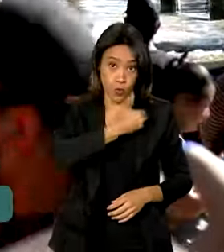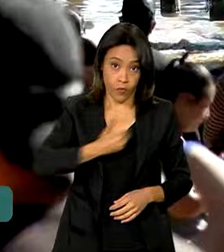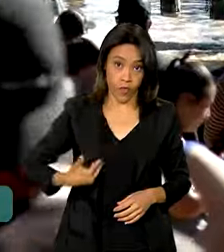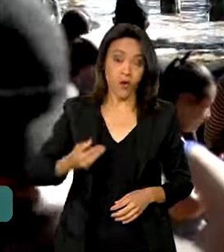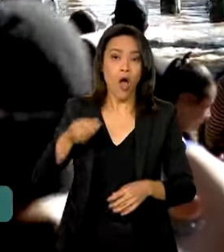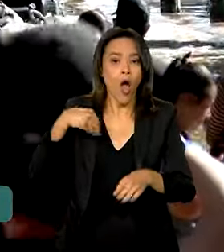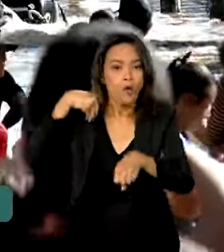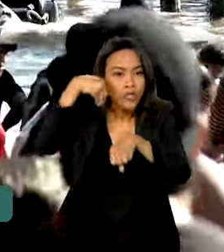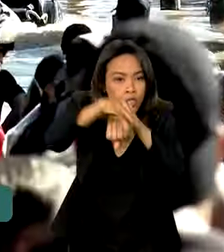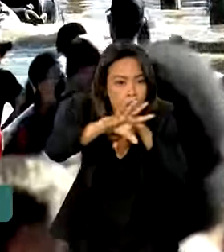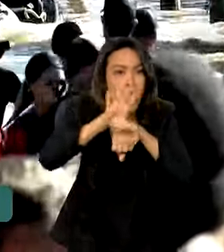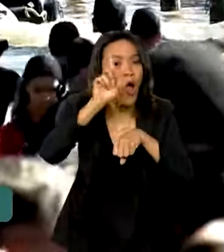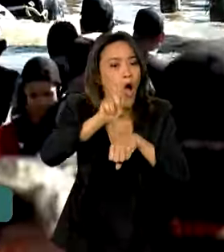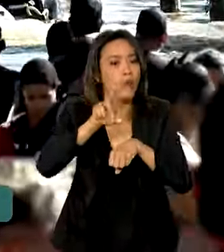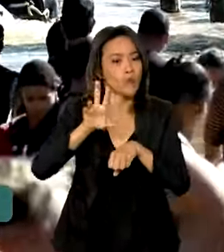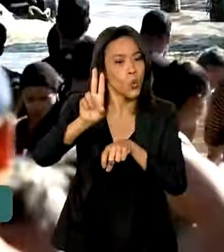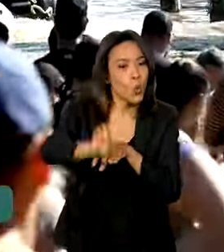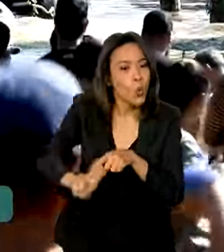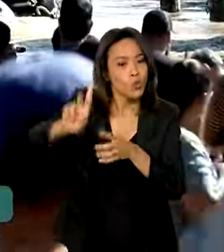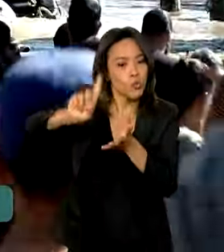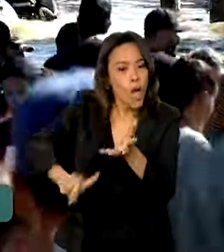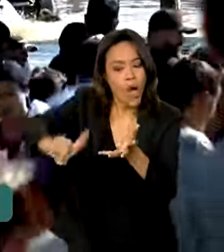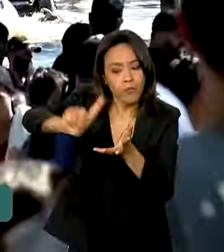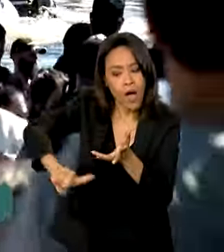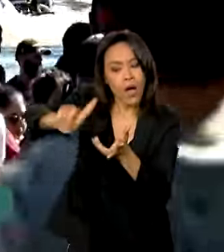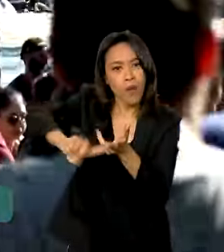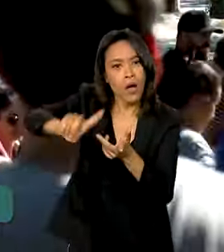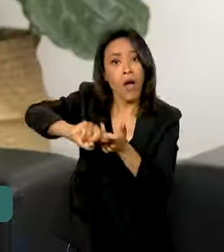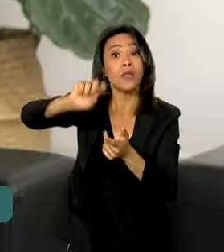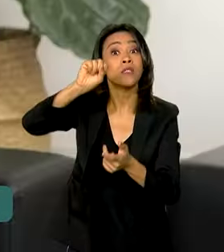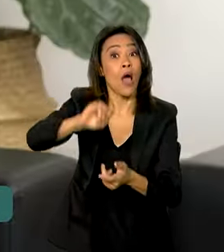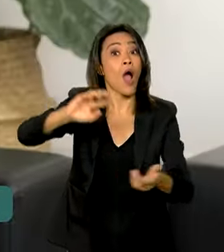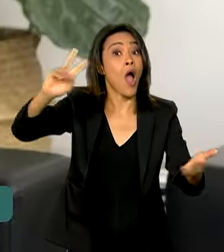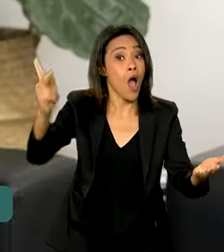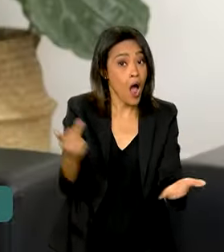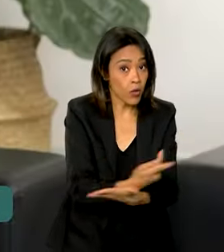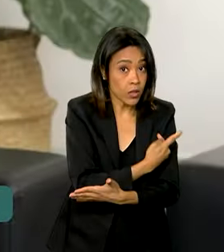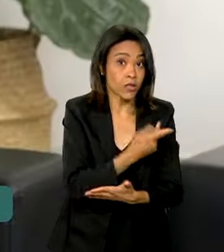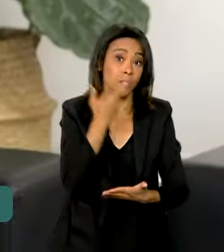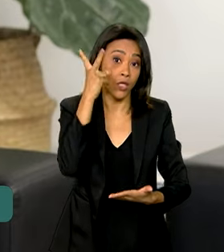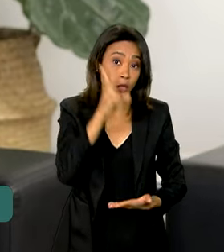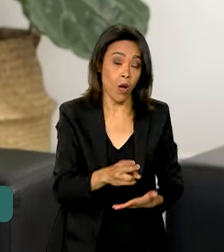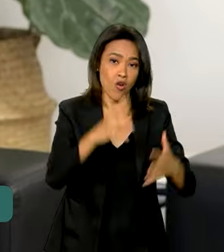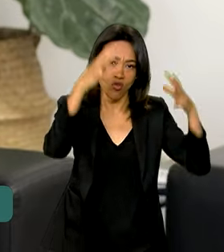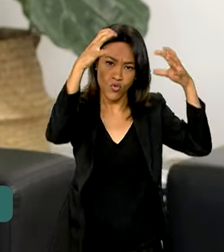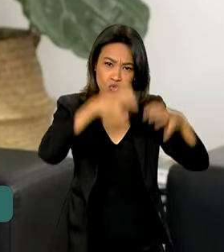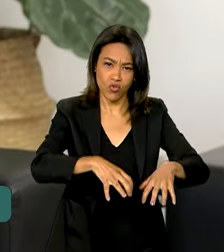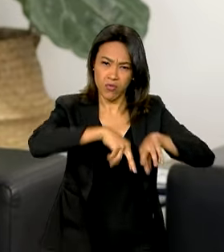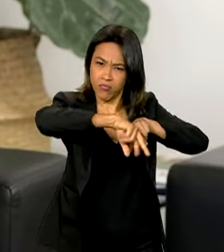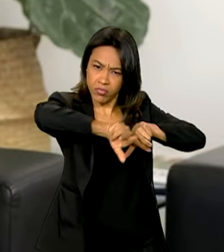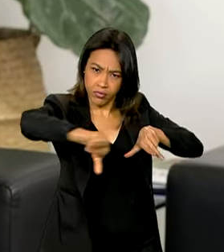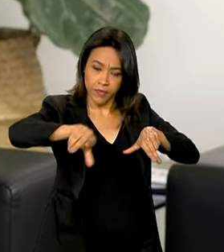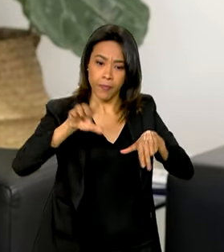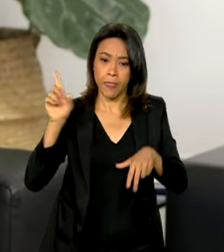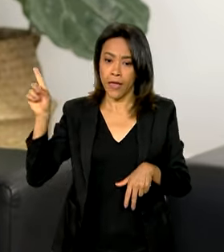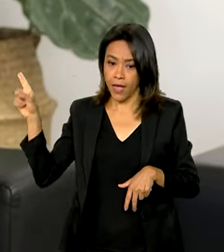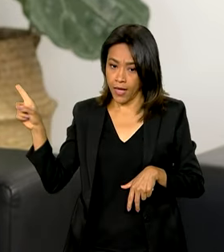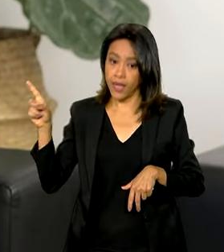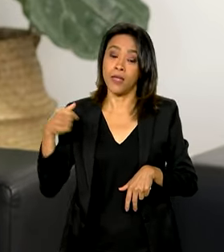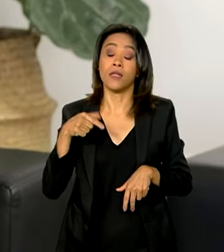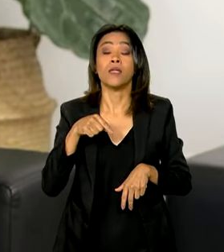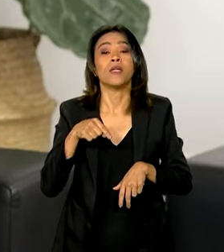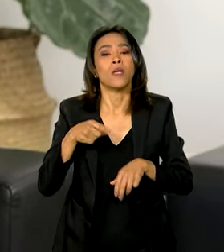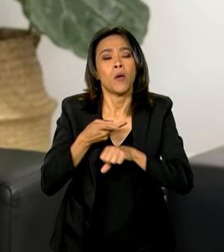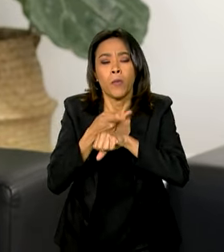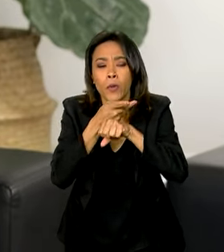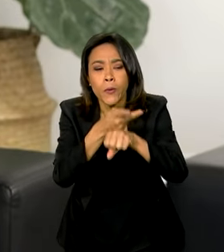sobre o uso do dinheiro público em caso de calamidade. Nós desenvolvemos uma estratégia de busca ativa desses municípios, considerando aqueles